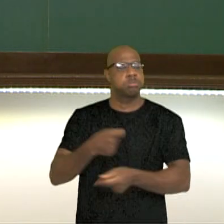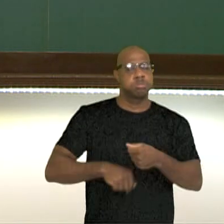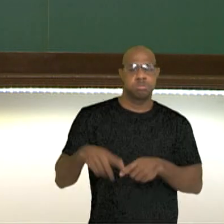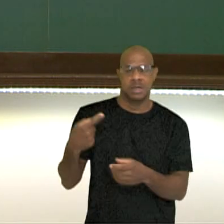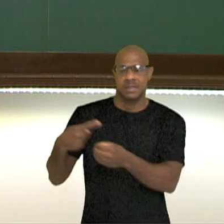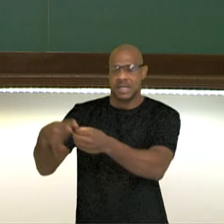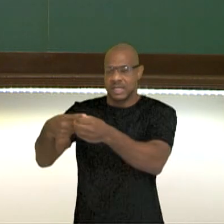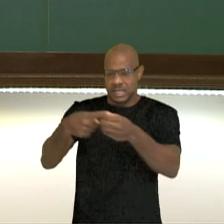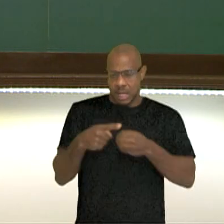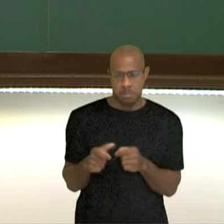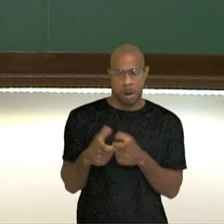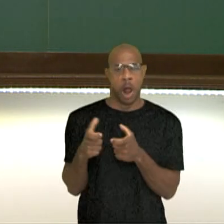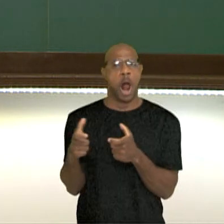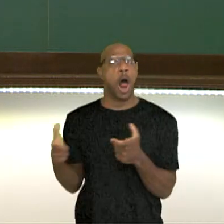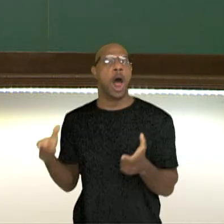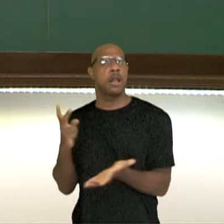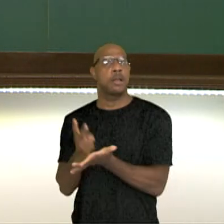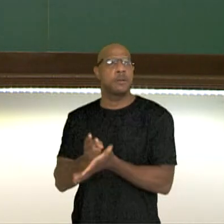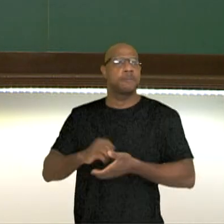né, que estavam aumentando, né?